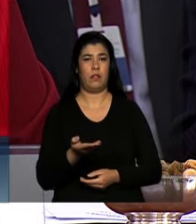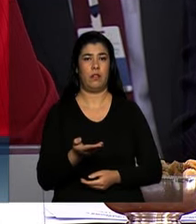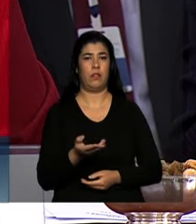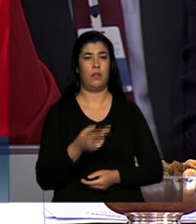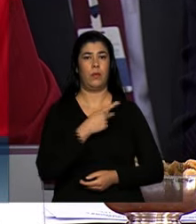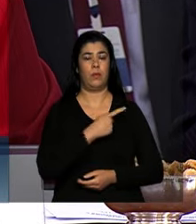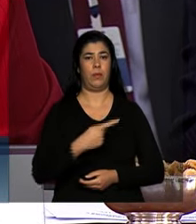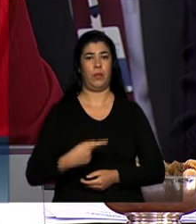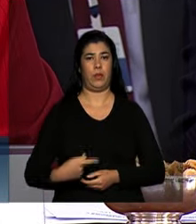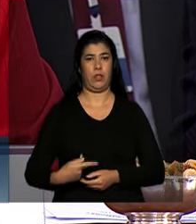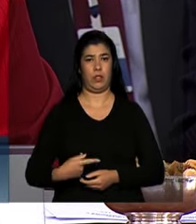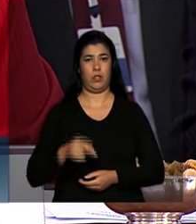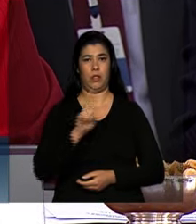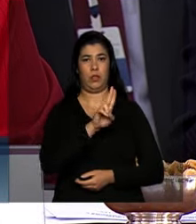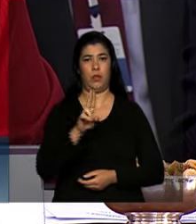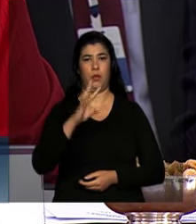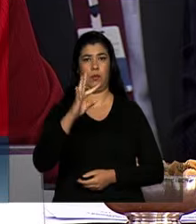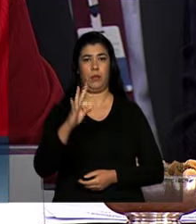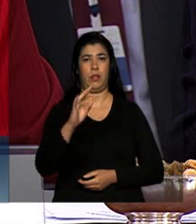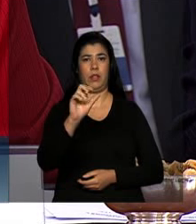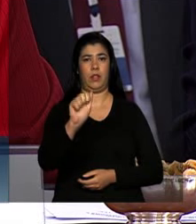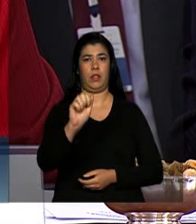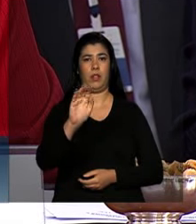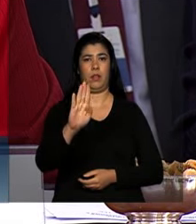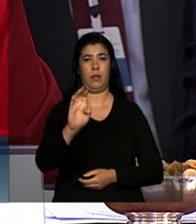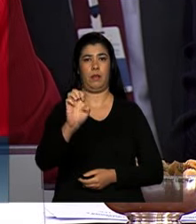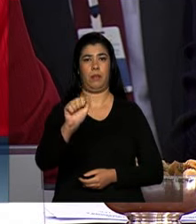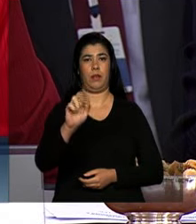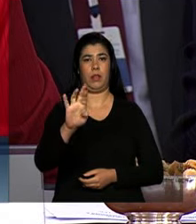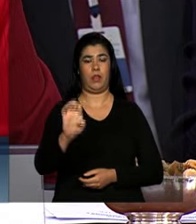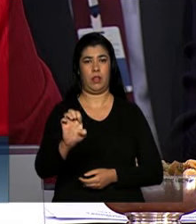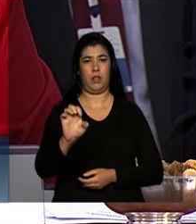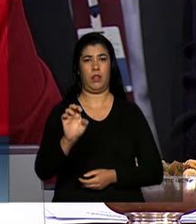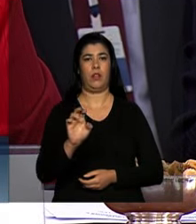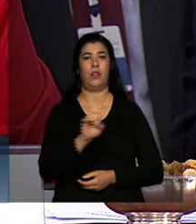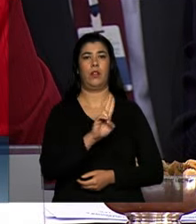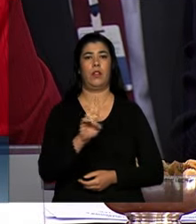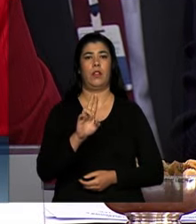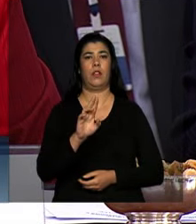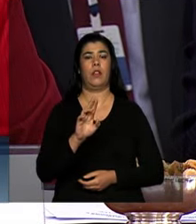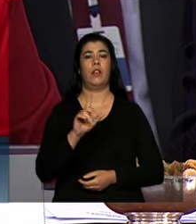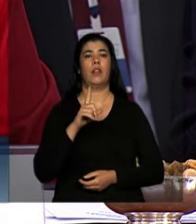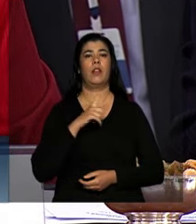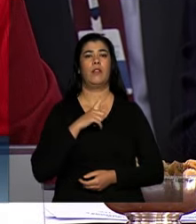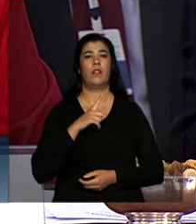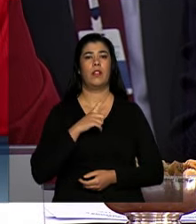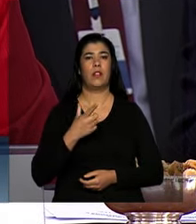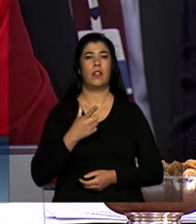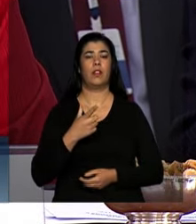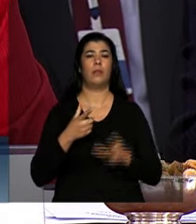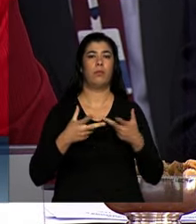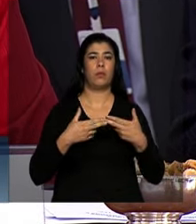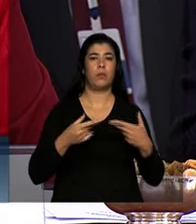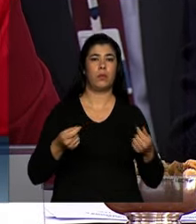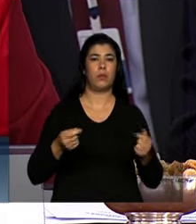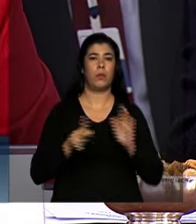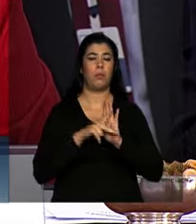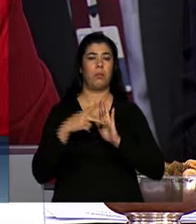ao presidente Tabaré Vázquez, porque ele terá, por razões de